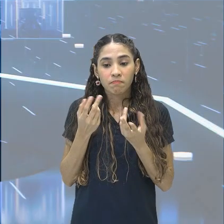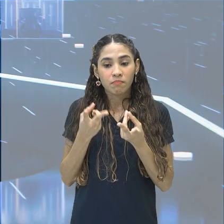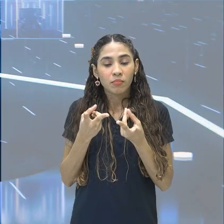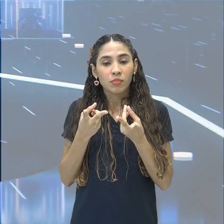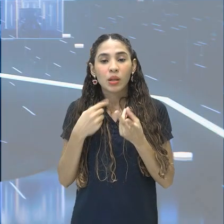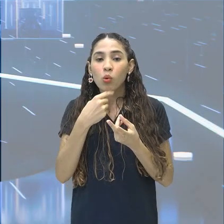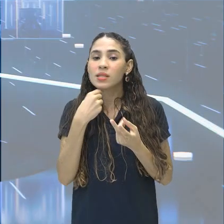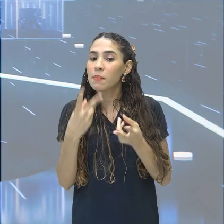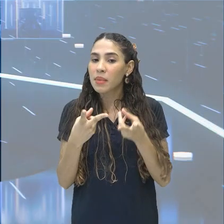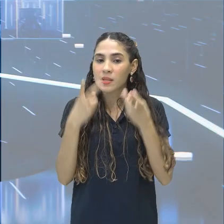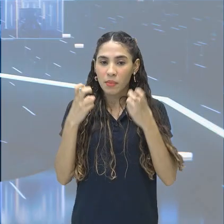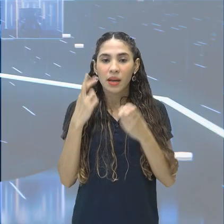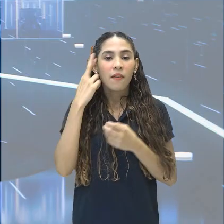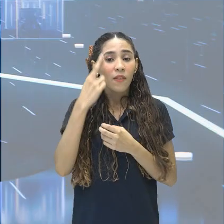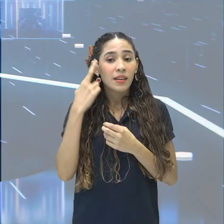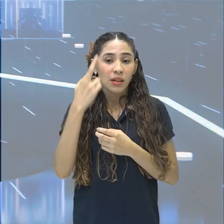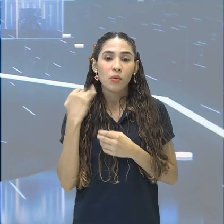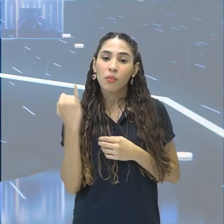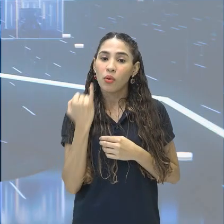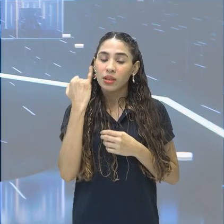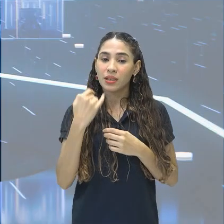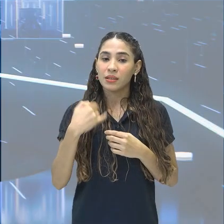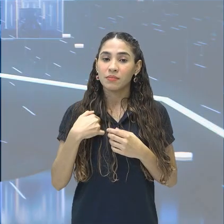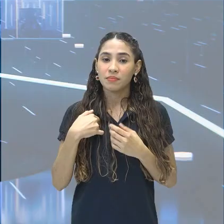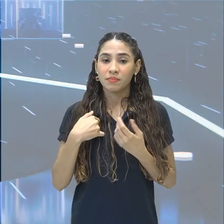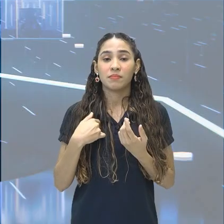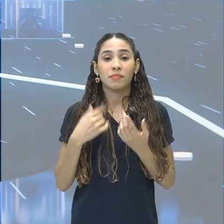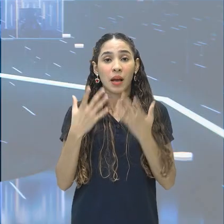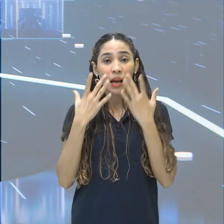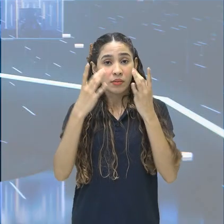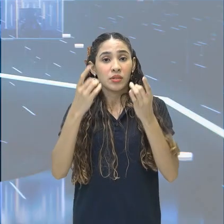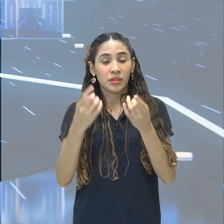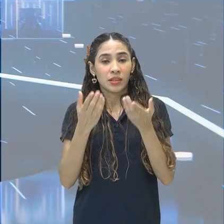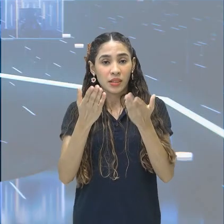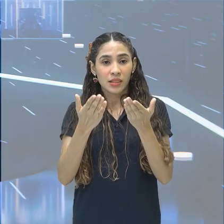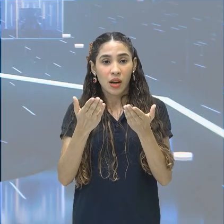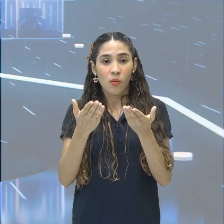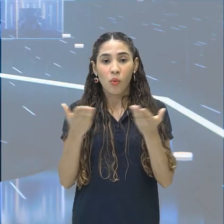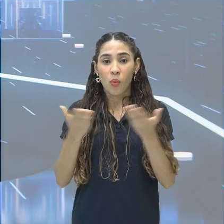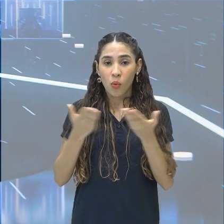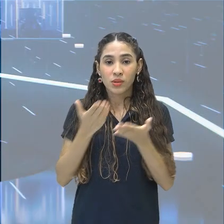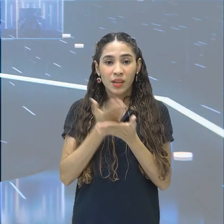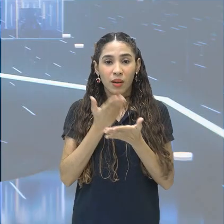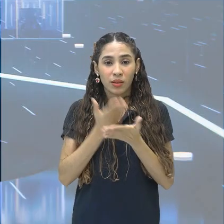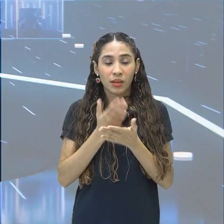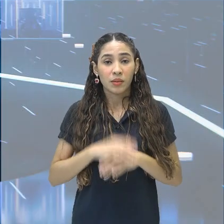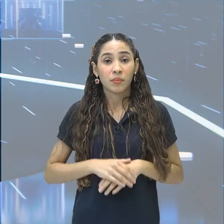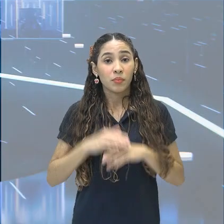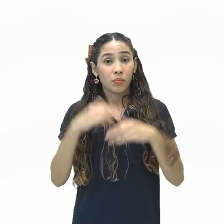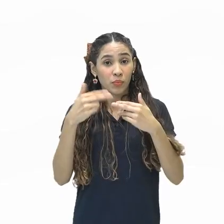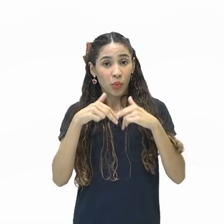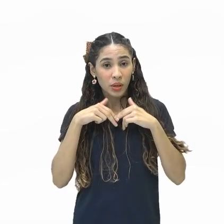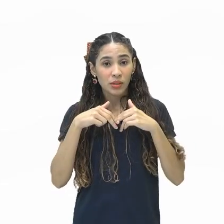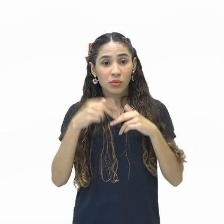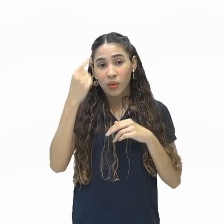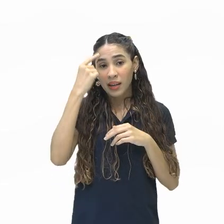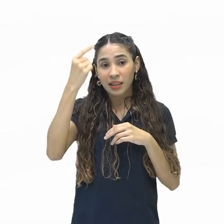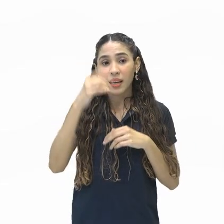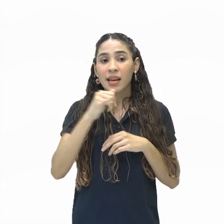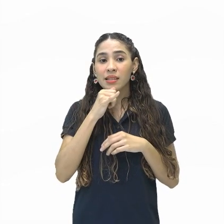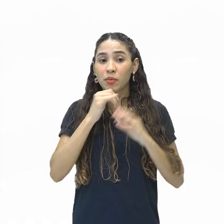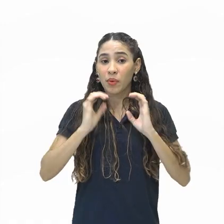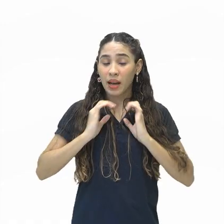né, essa reflexão tão importante. E é isso que eu procuro chamar a atenção para vocês aqui nessa nossa aula. Portanto, aquela ideia,